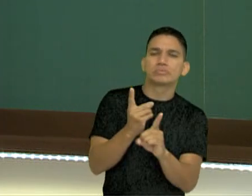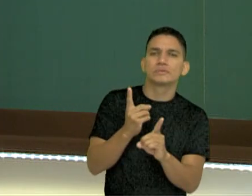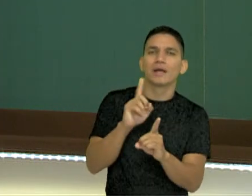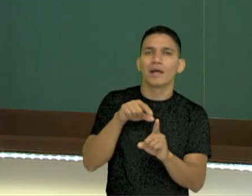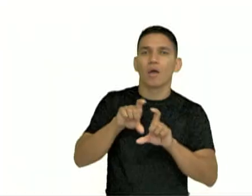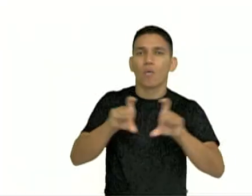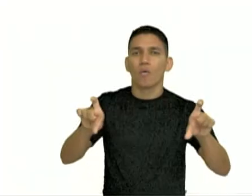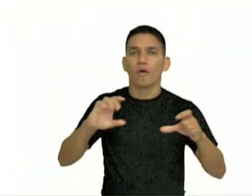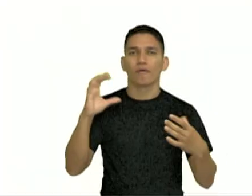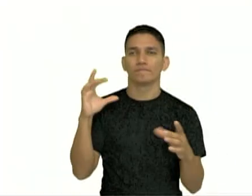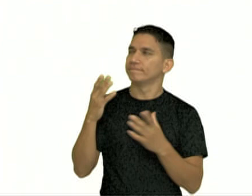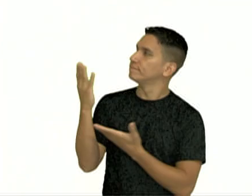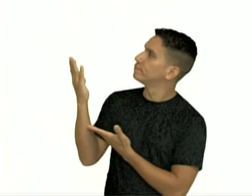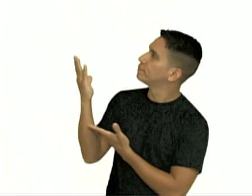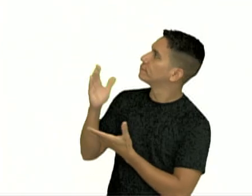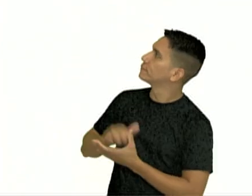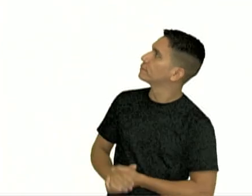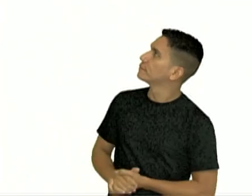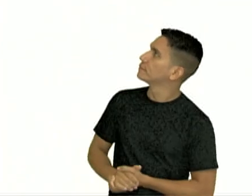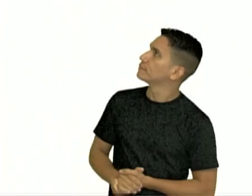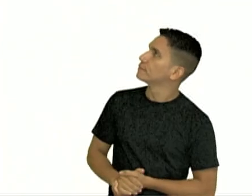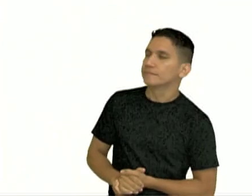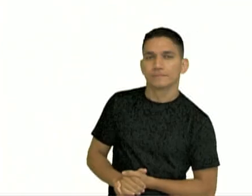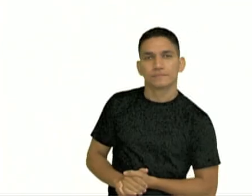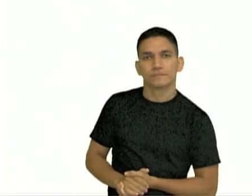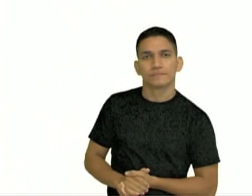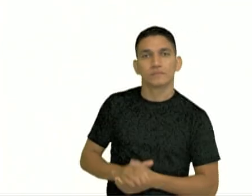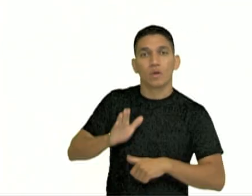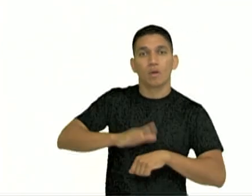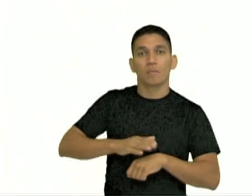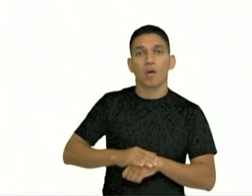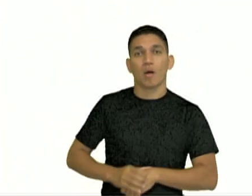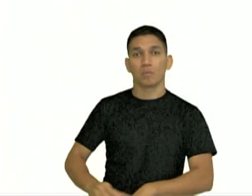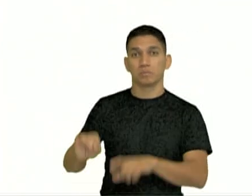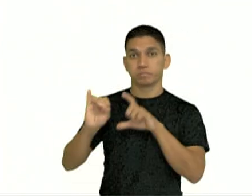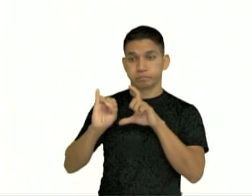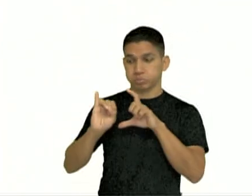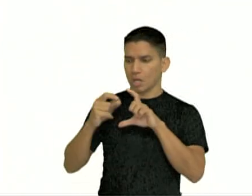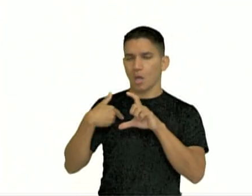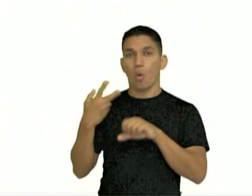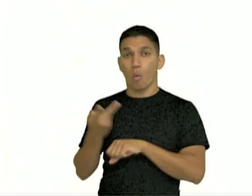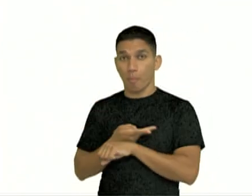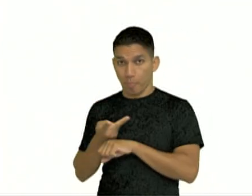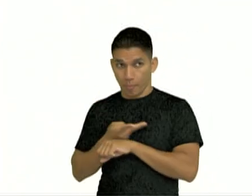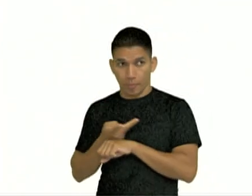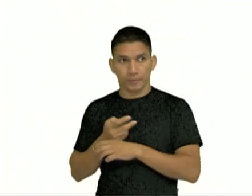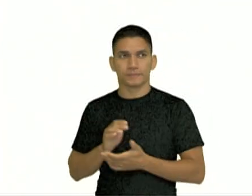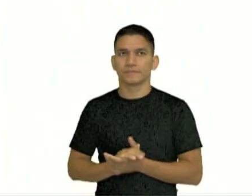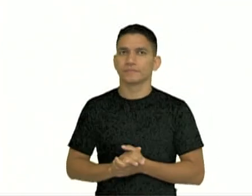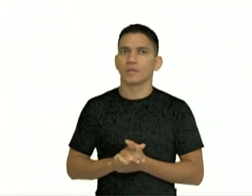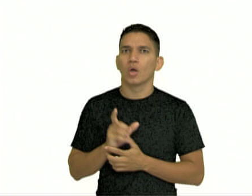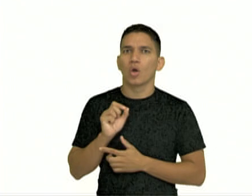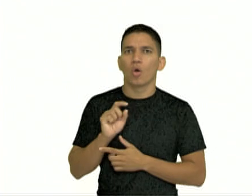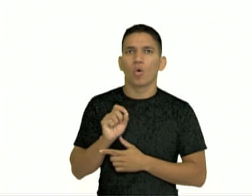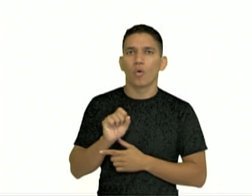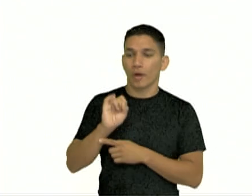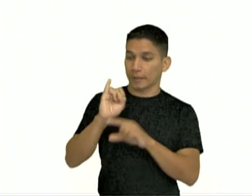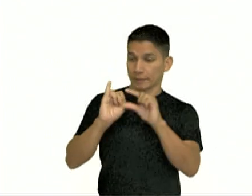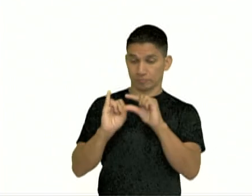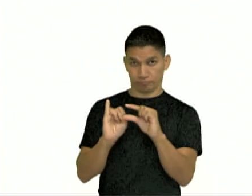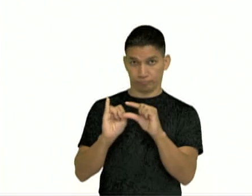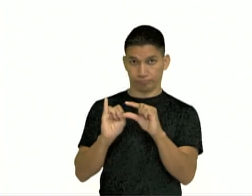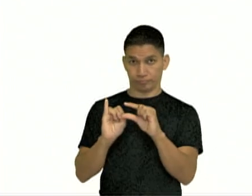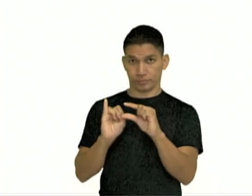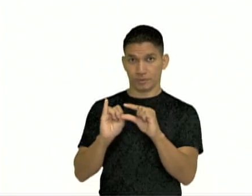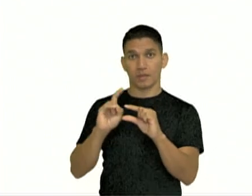usar esta formulazinha aqui, aonde o I seria o que eu estou procurando, o I